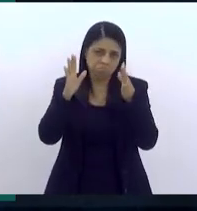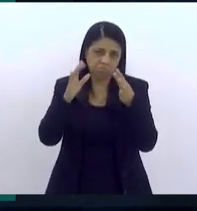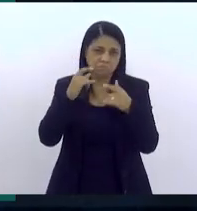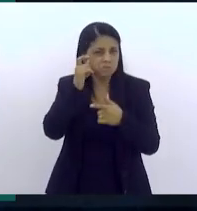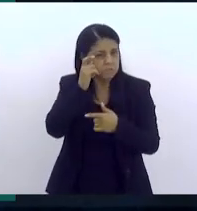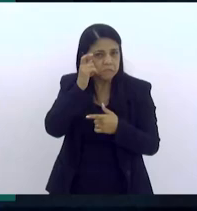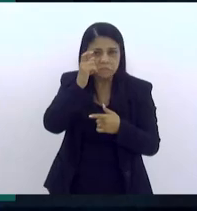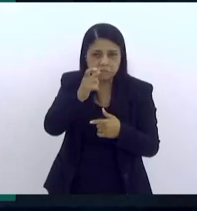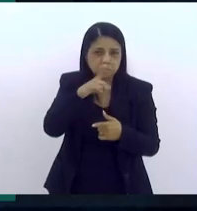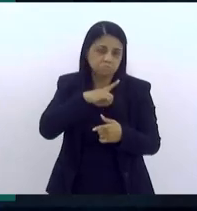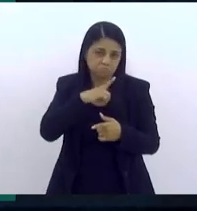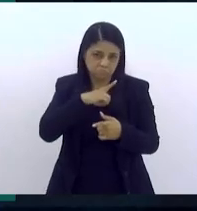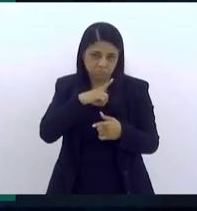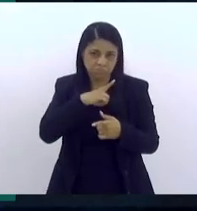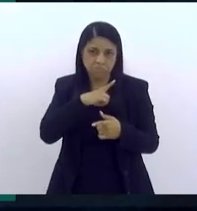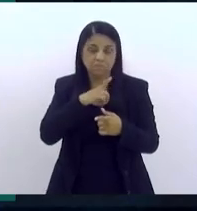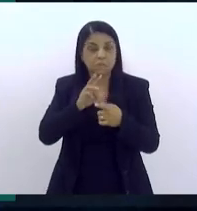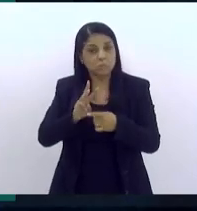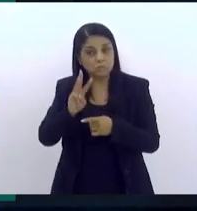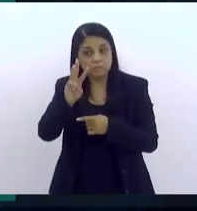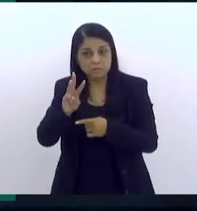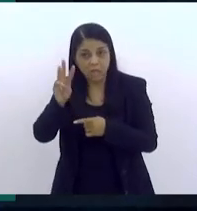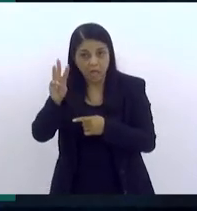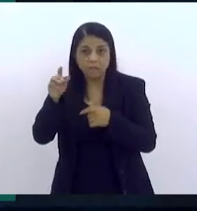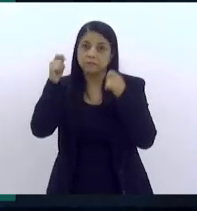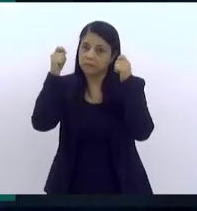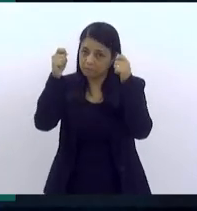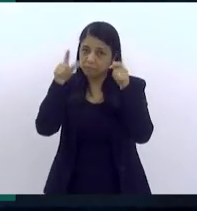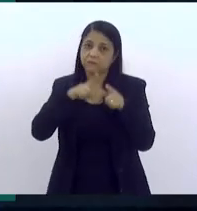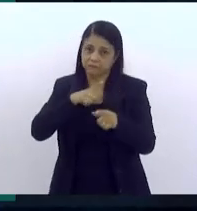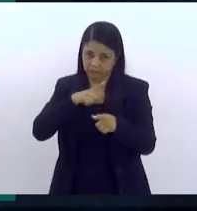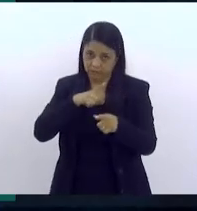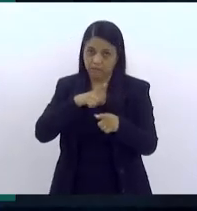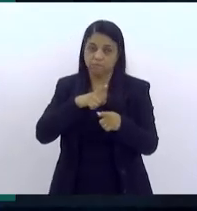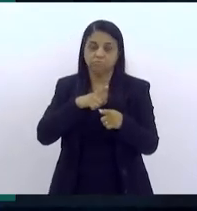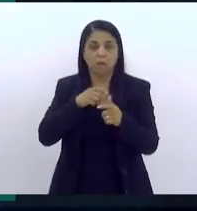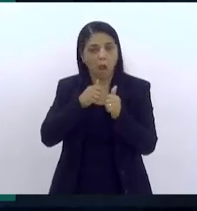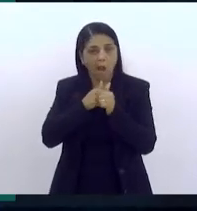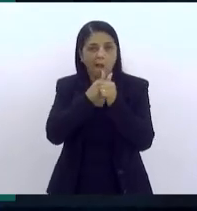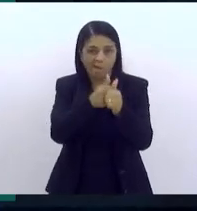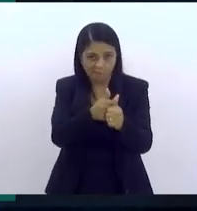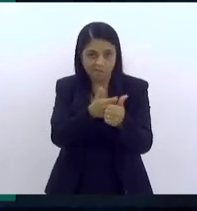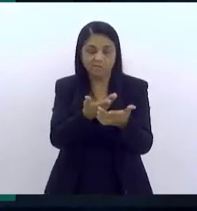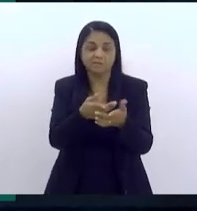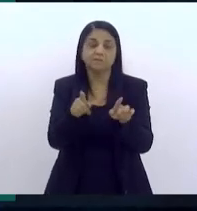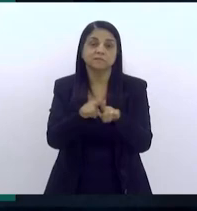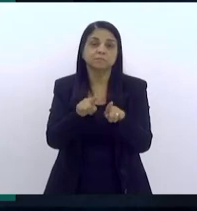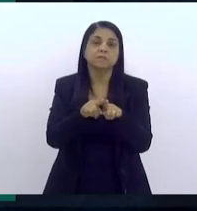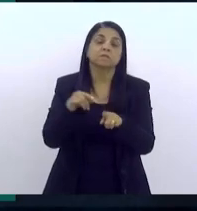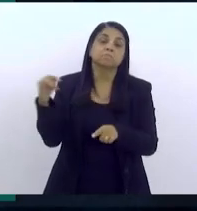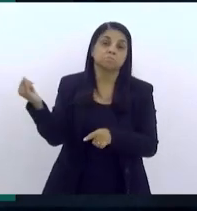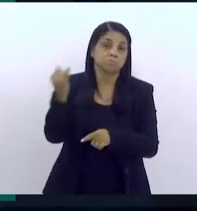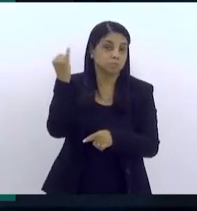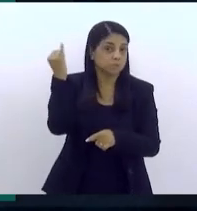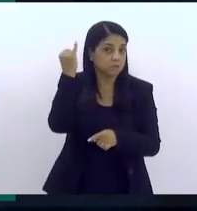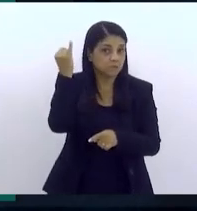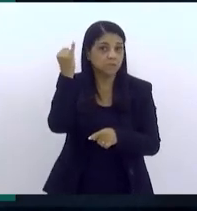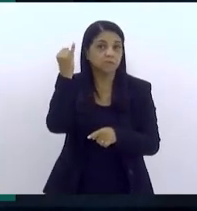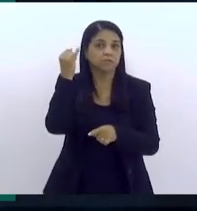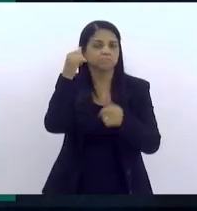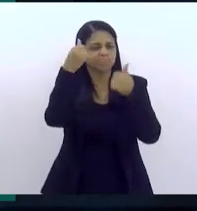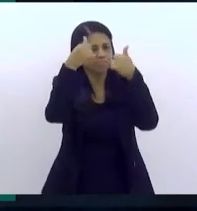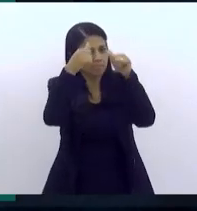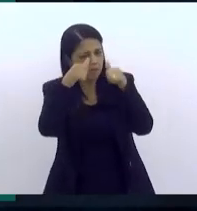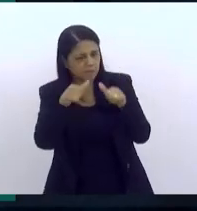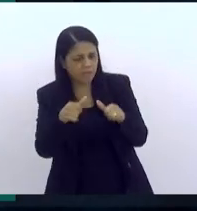interesse também Além daqui tem no site da campanha também é importante fazer uma